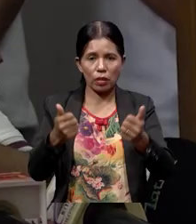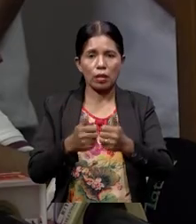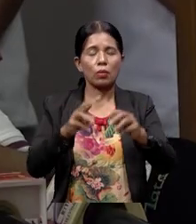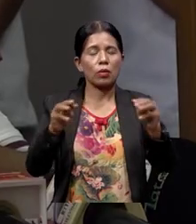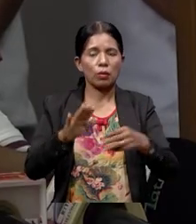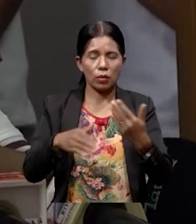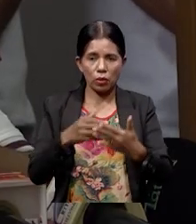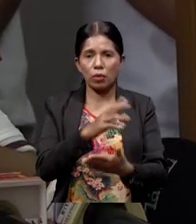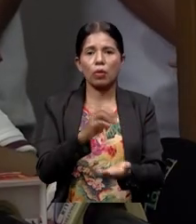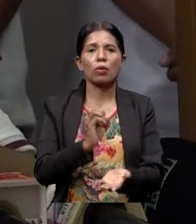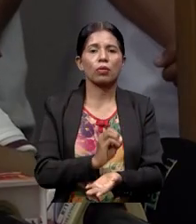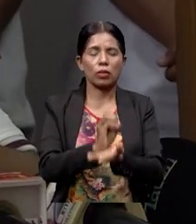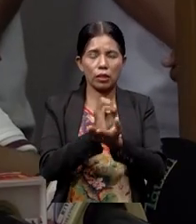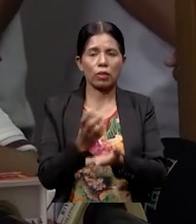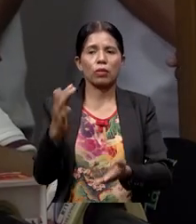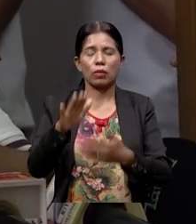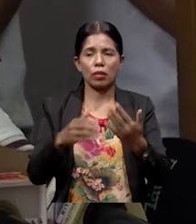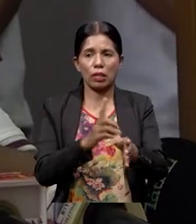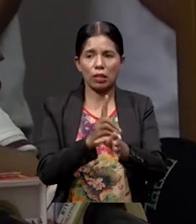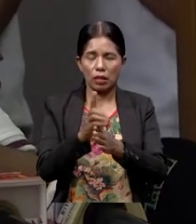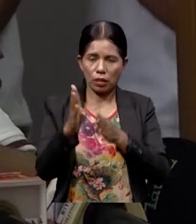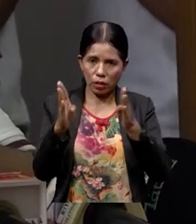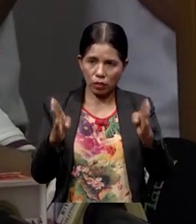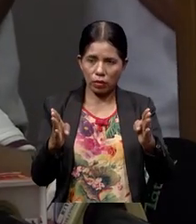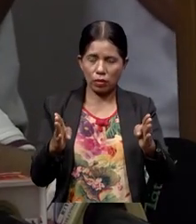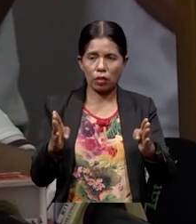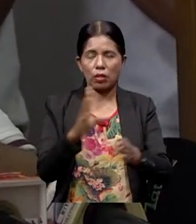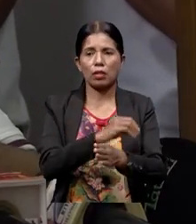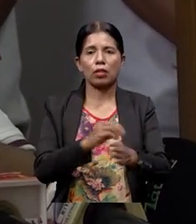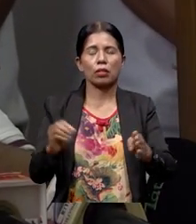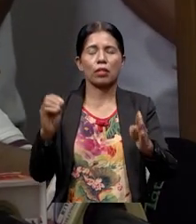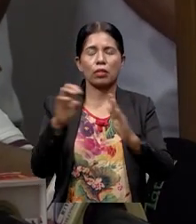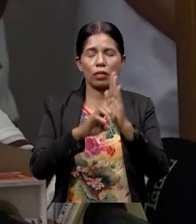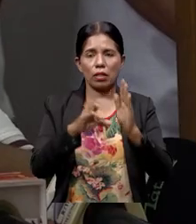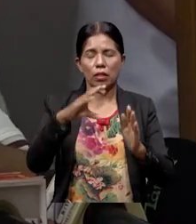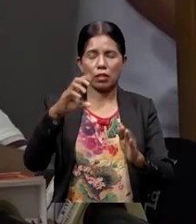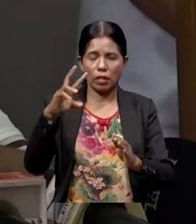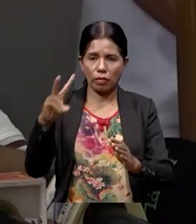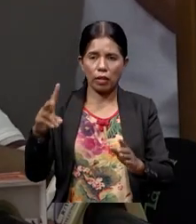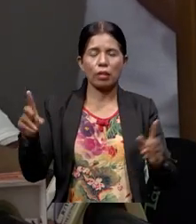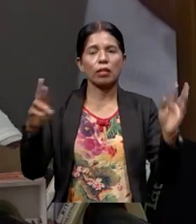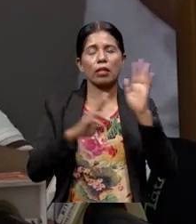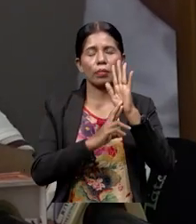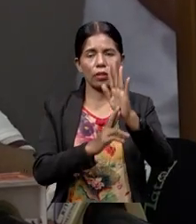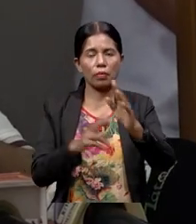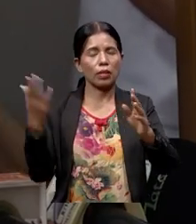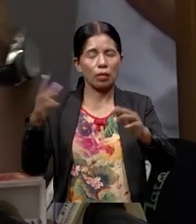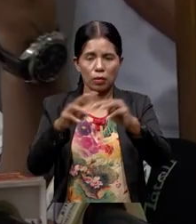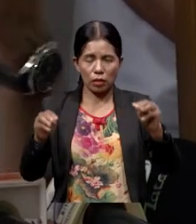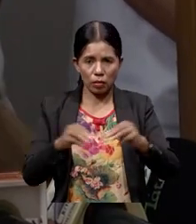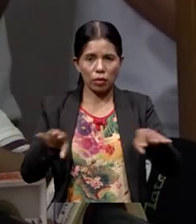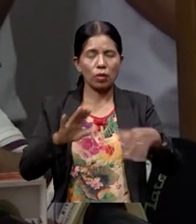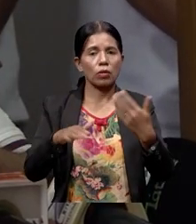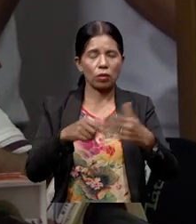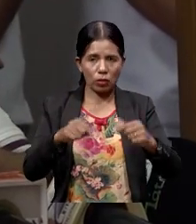Moço Raioa, diretor executivo serve, estou em minha representação Síria, município Roto, a tu coopera, a equipa